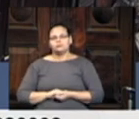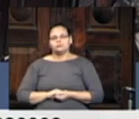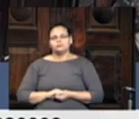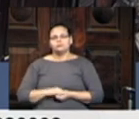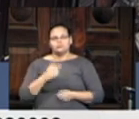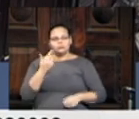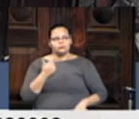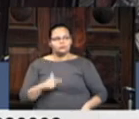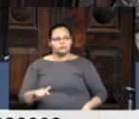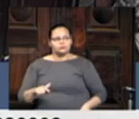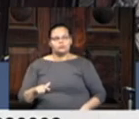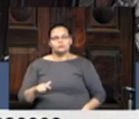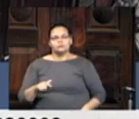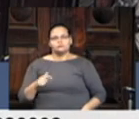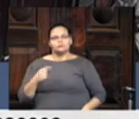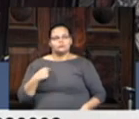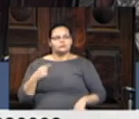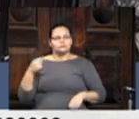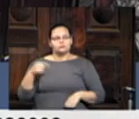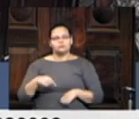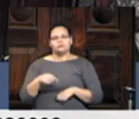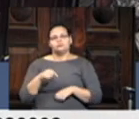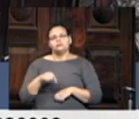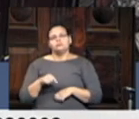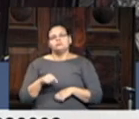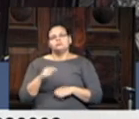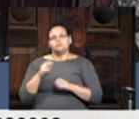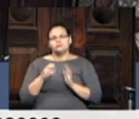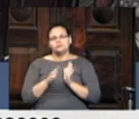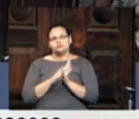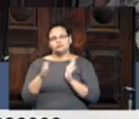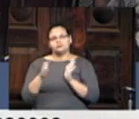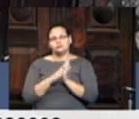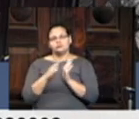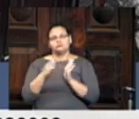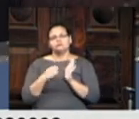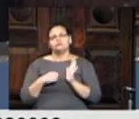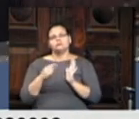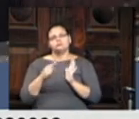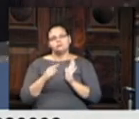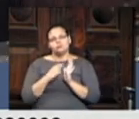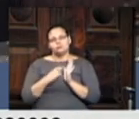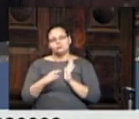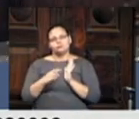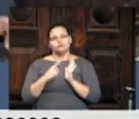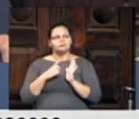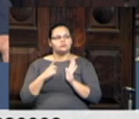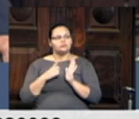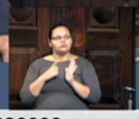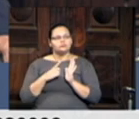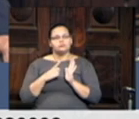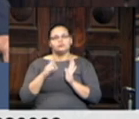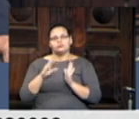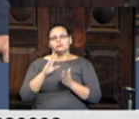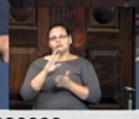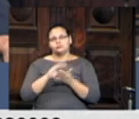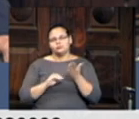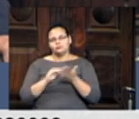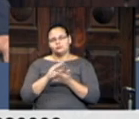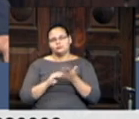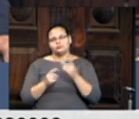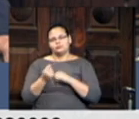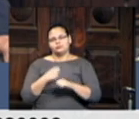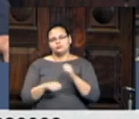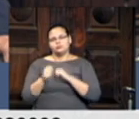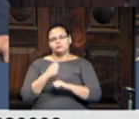Mais uma vez, trazendo aqui uma reportagem do arauto do modelo econômico